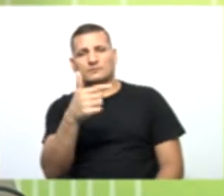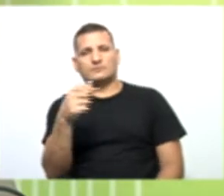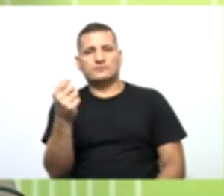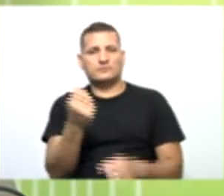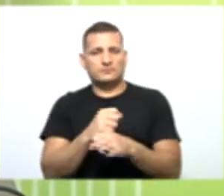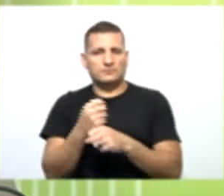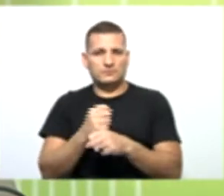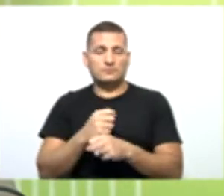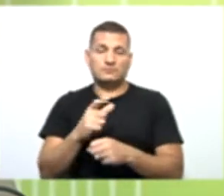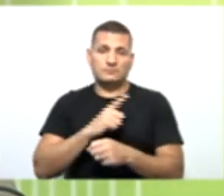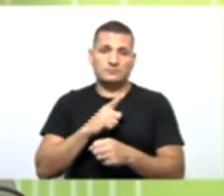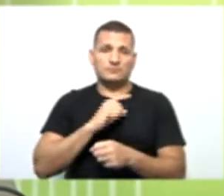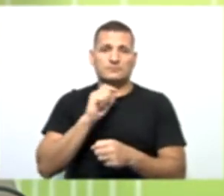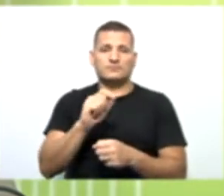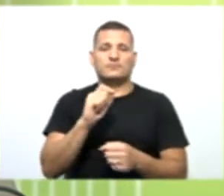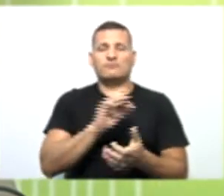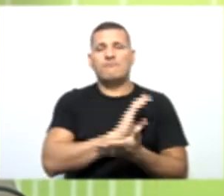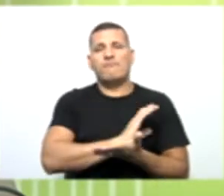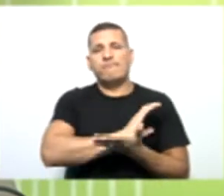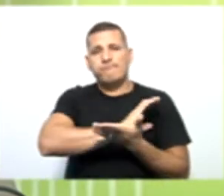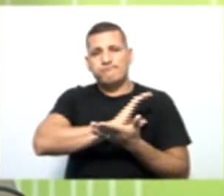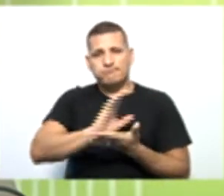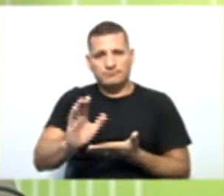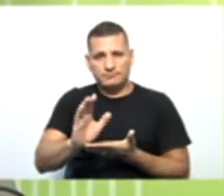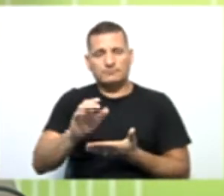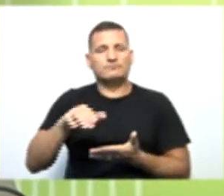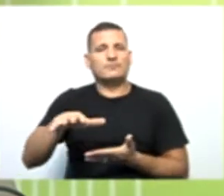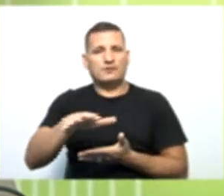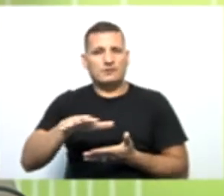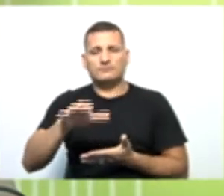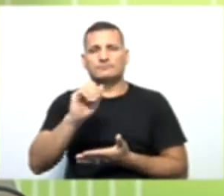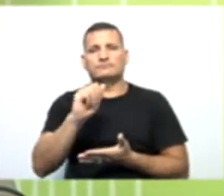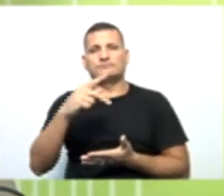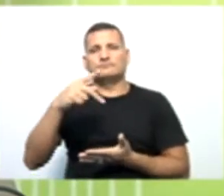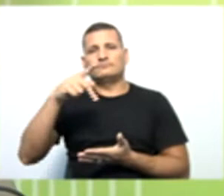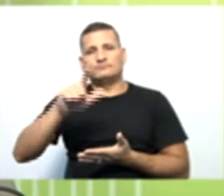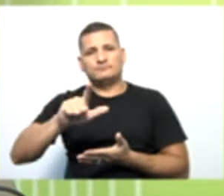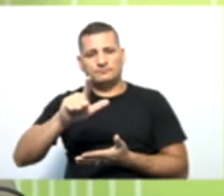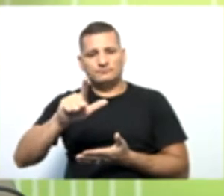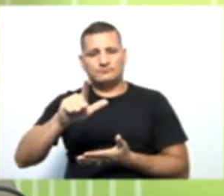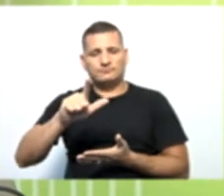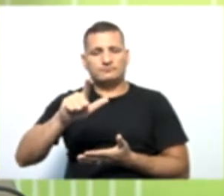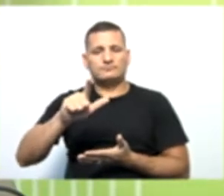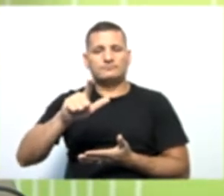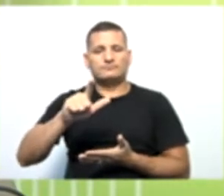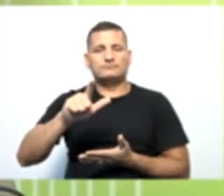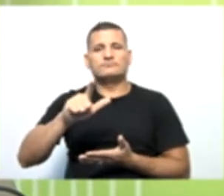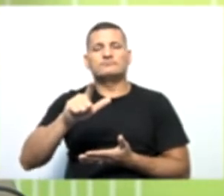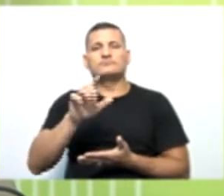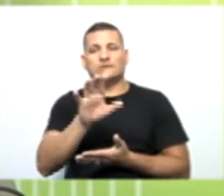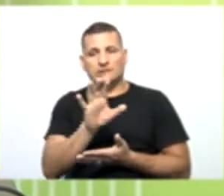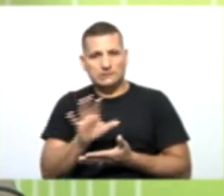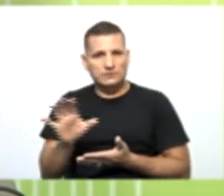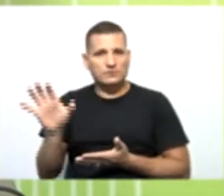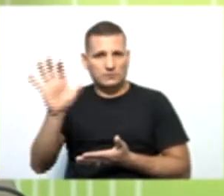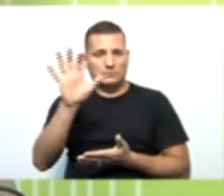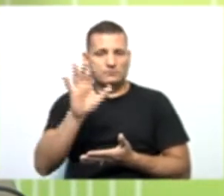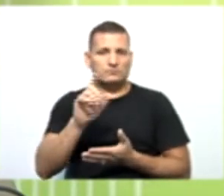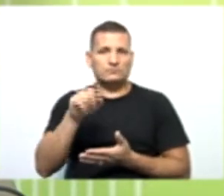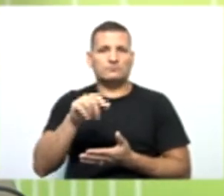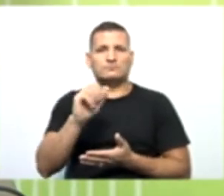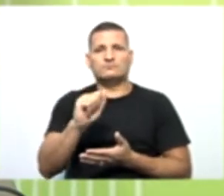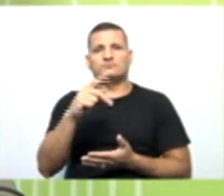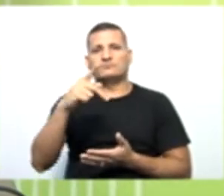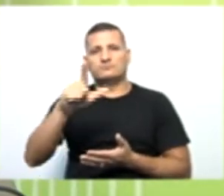grande investimento voltado para essas aglomerações econômicas, territoriais e econômicas, que são